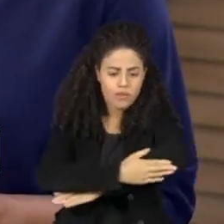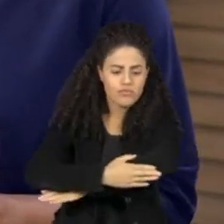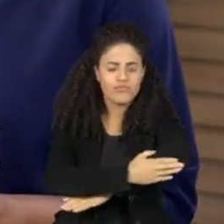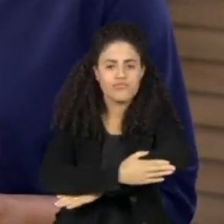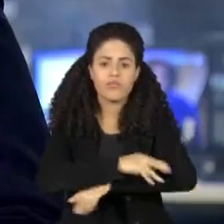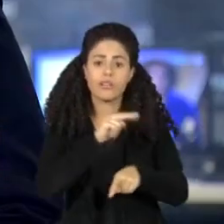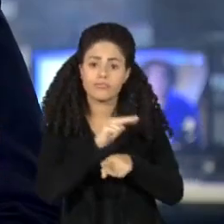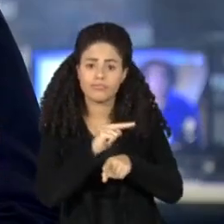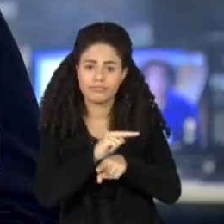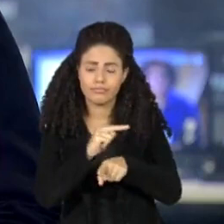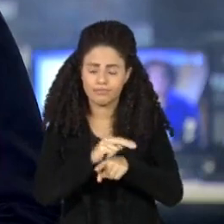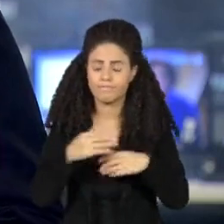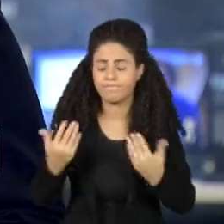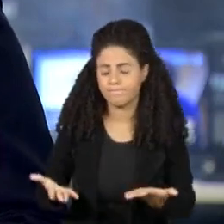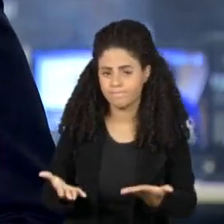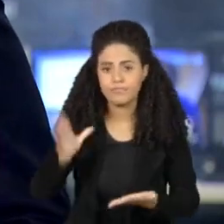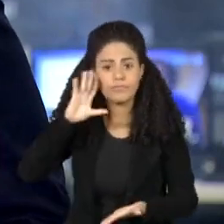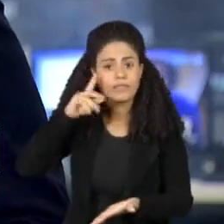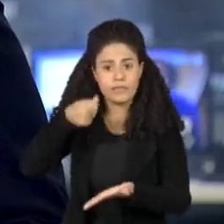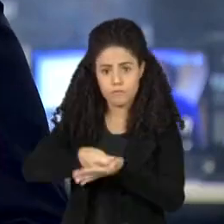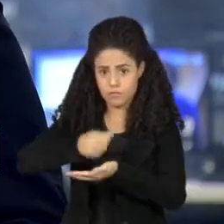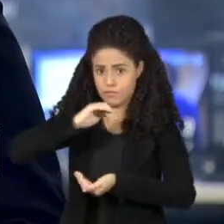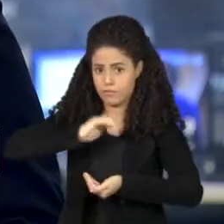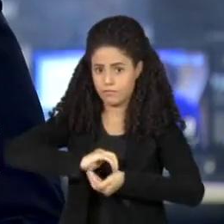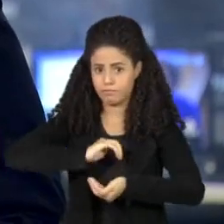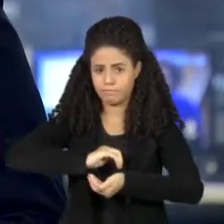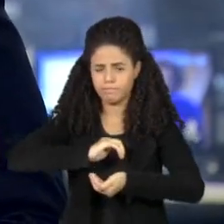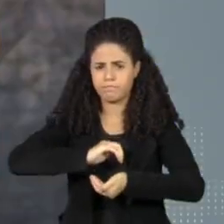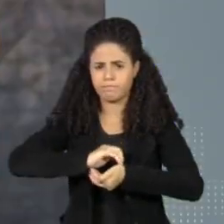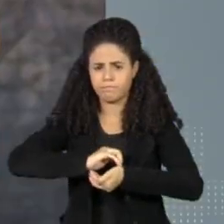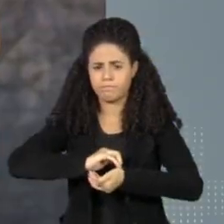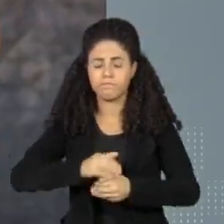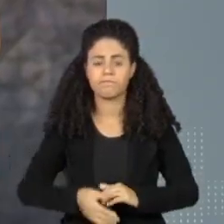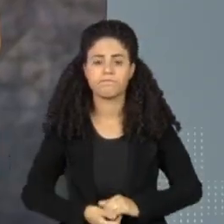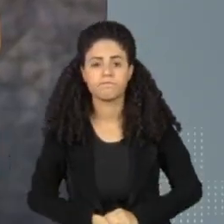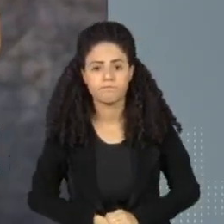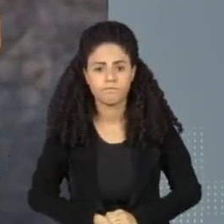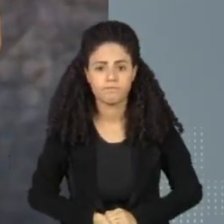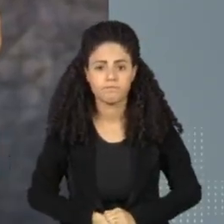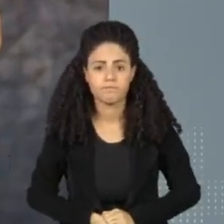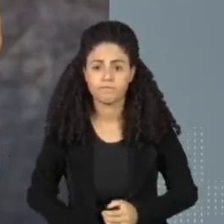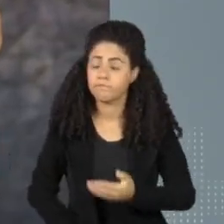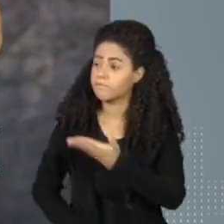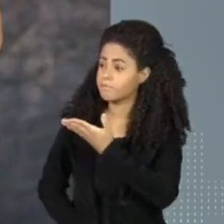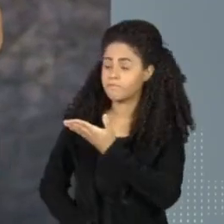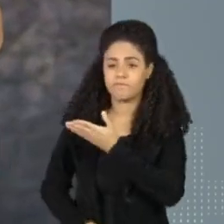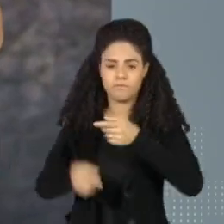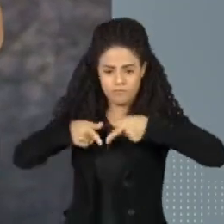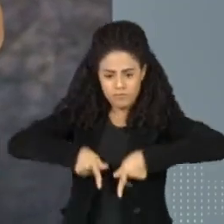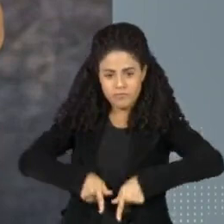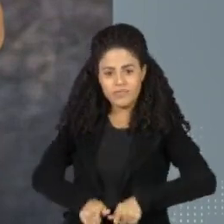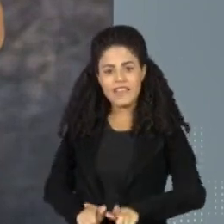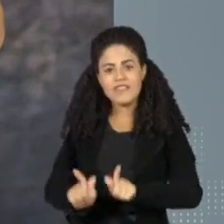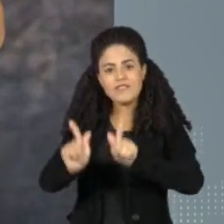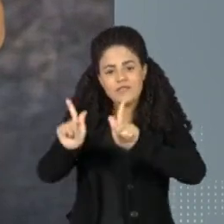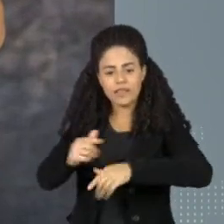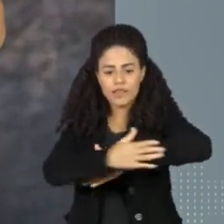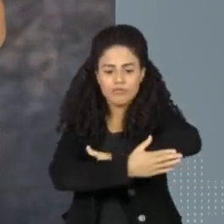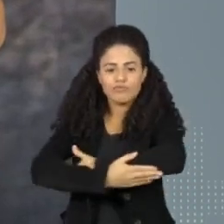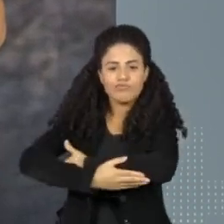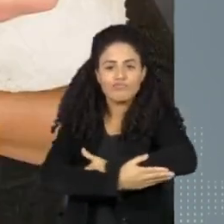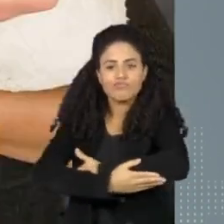mãe e bebê. A decisão é do Supremo Tribunal Federal. Os gêmeos Benício e Maria Fernanda